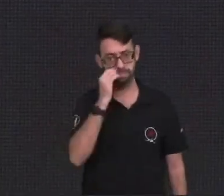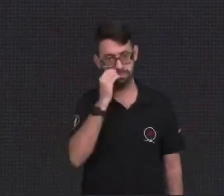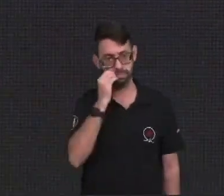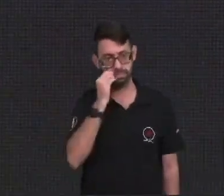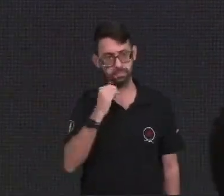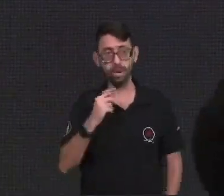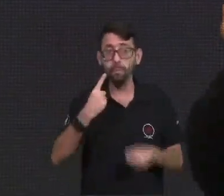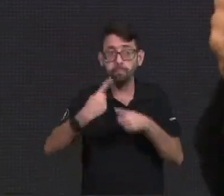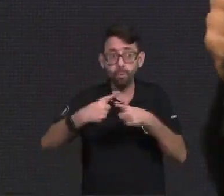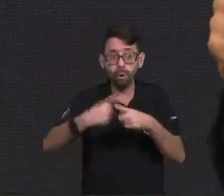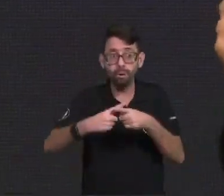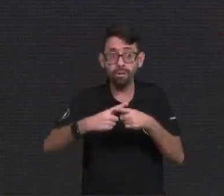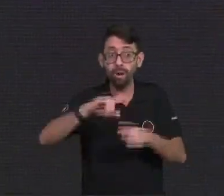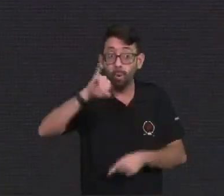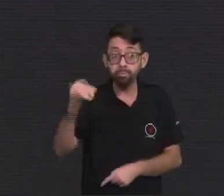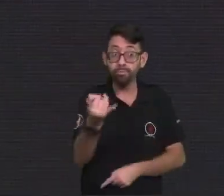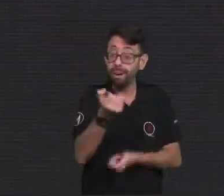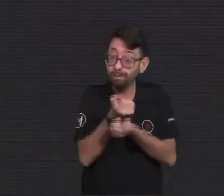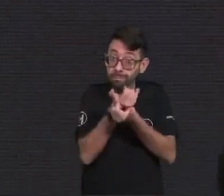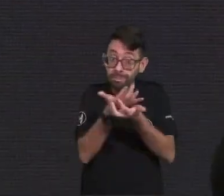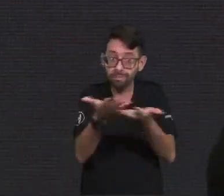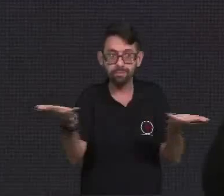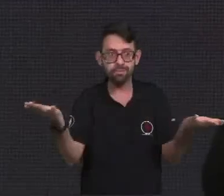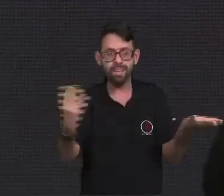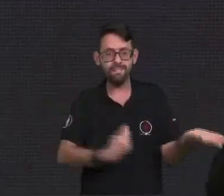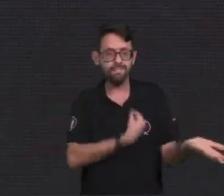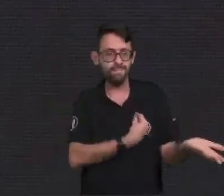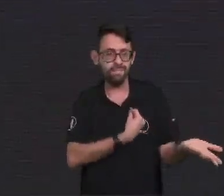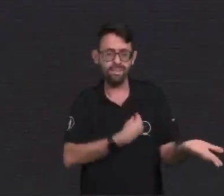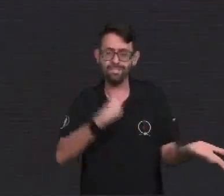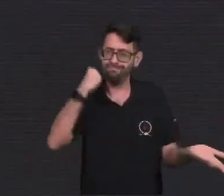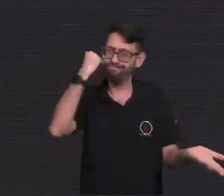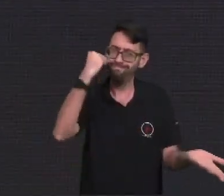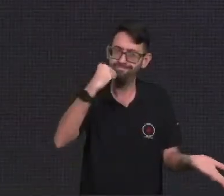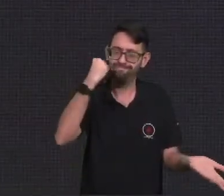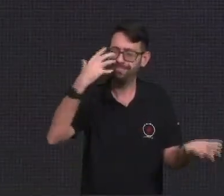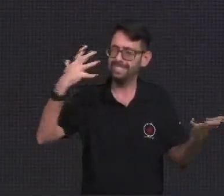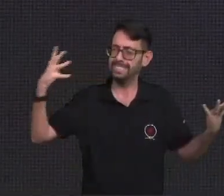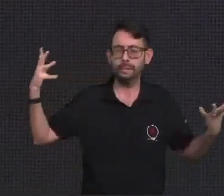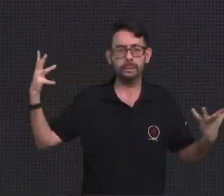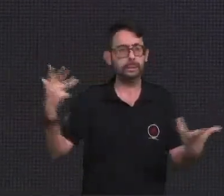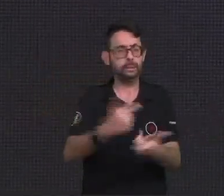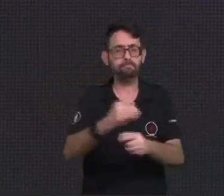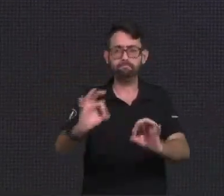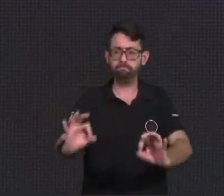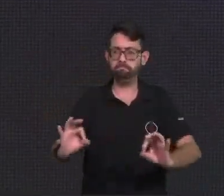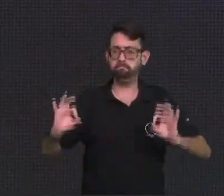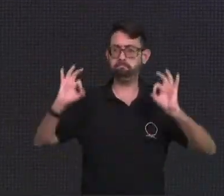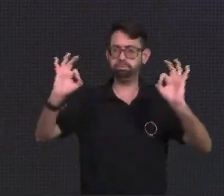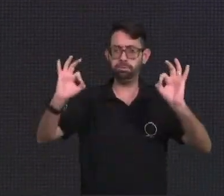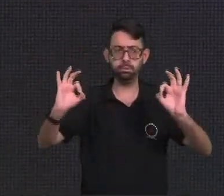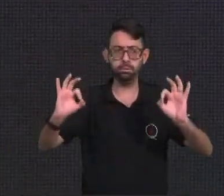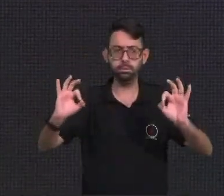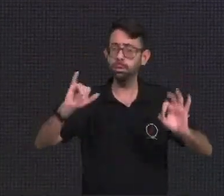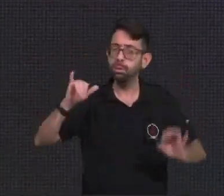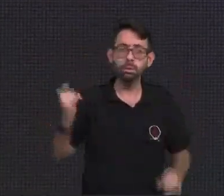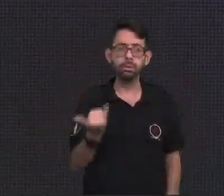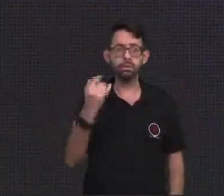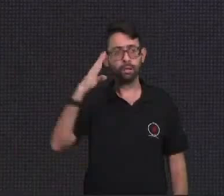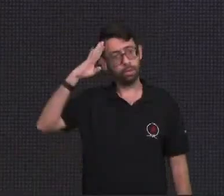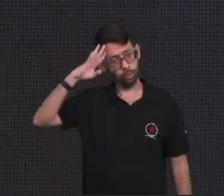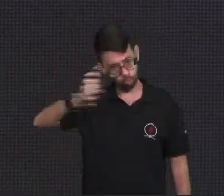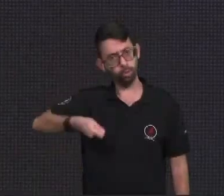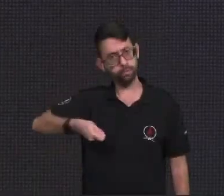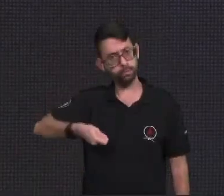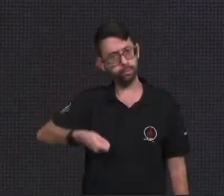Porque a oportunidade nos foi dada de vivermos o incrível, o extraordinário, o sensacional. Agora eu estou resolvido e